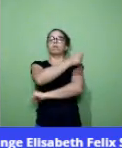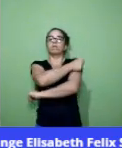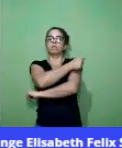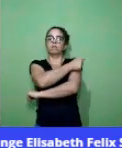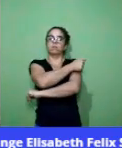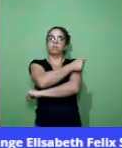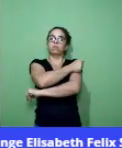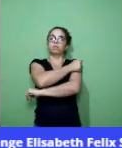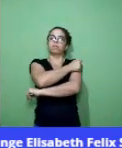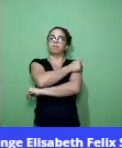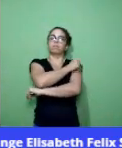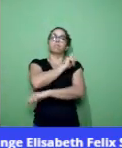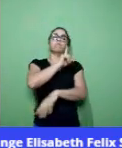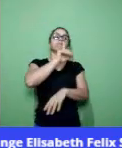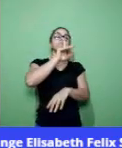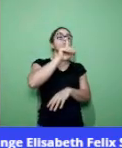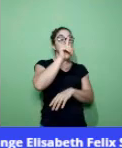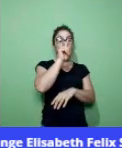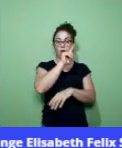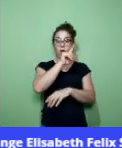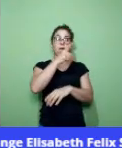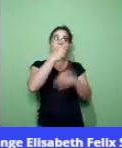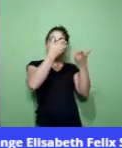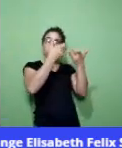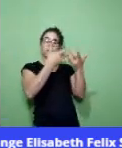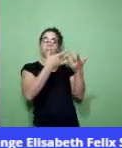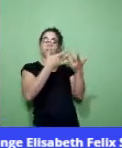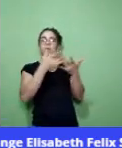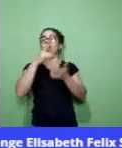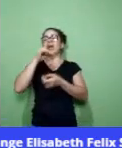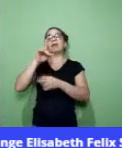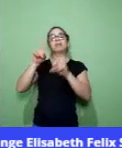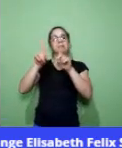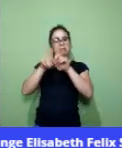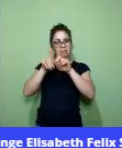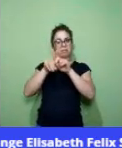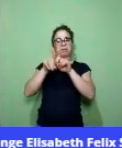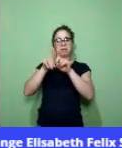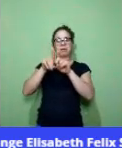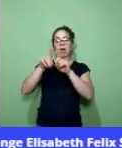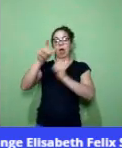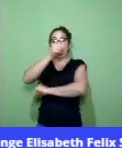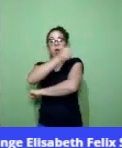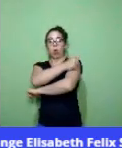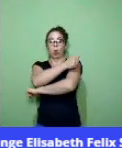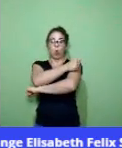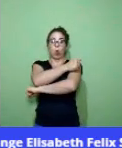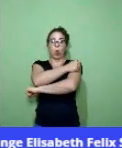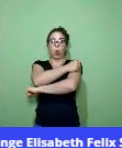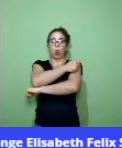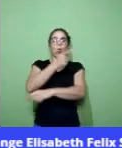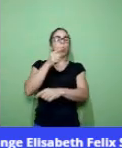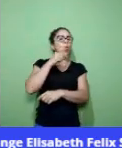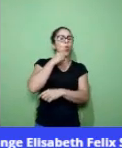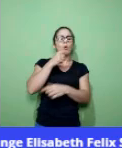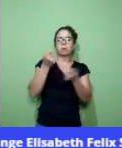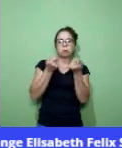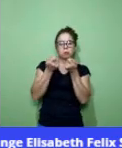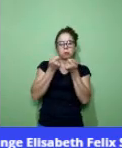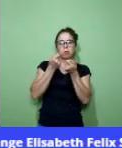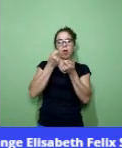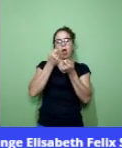essa adequação de atividade para o aluno. Pegando o gancho que a Carol falou ali, da situação do aluno, às